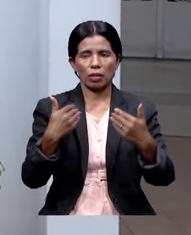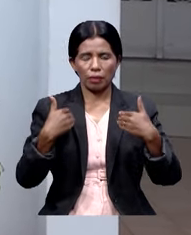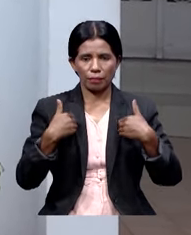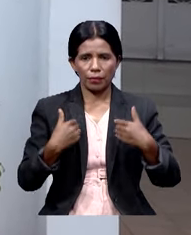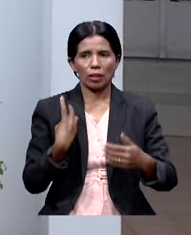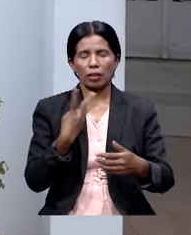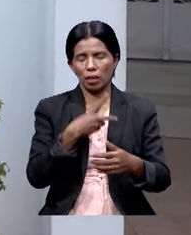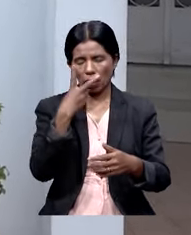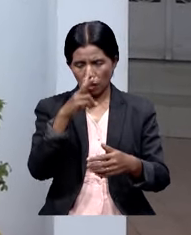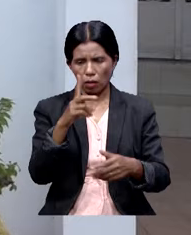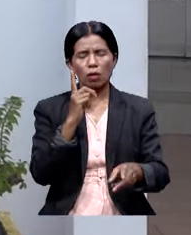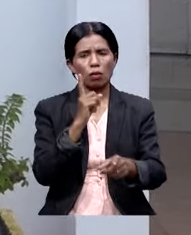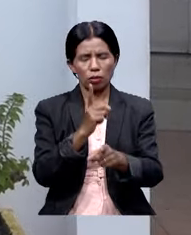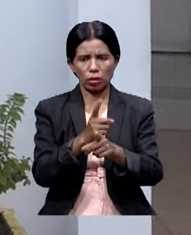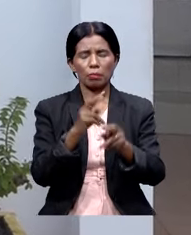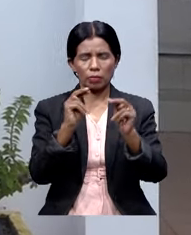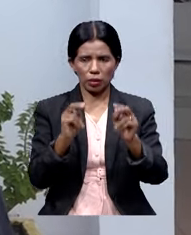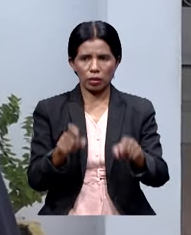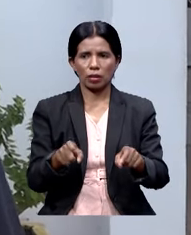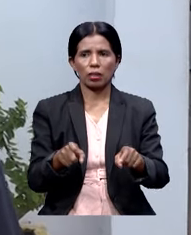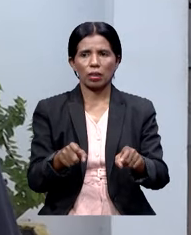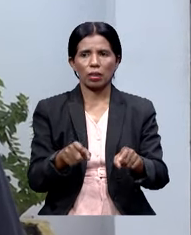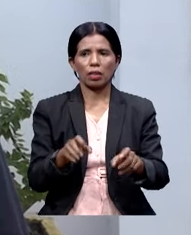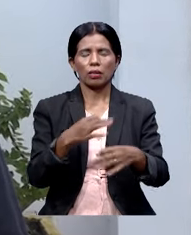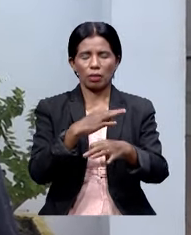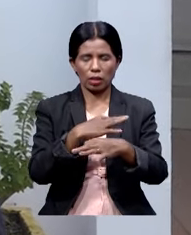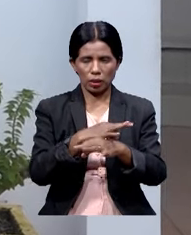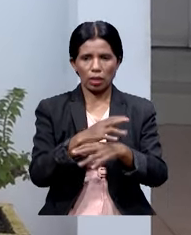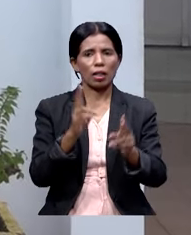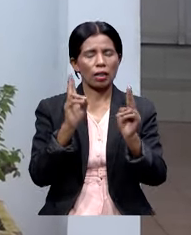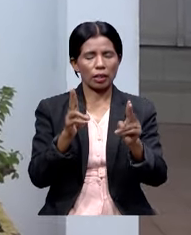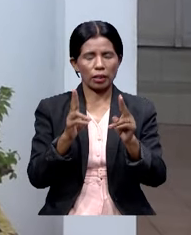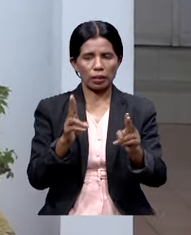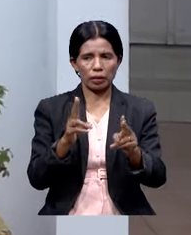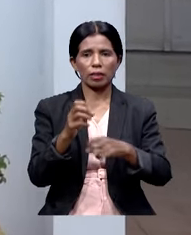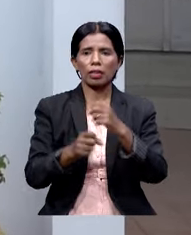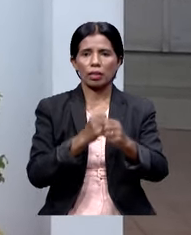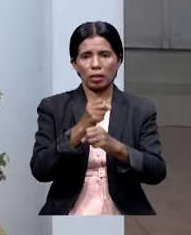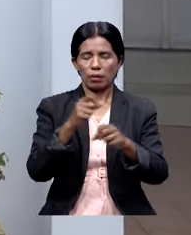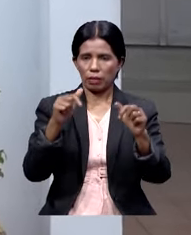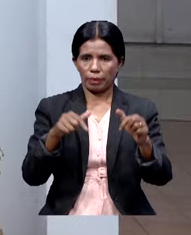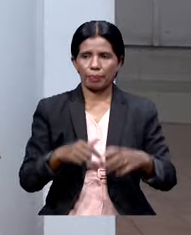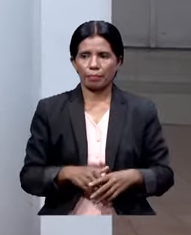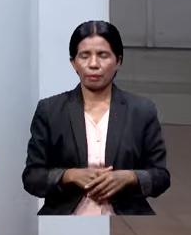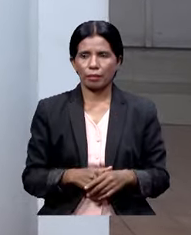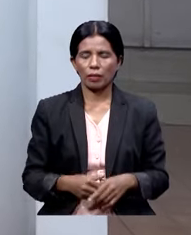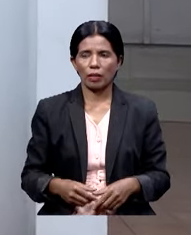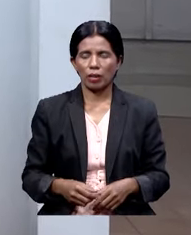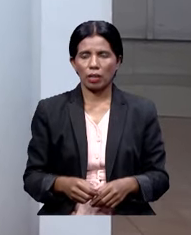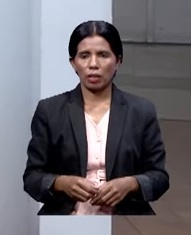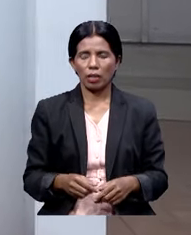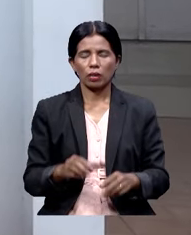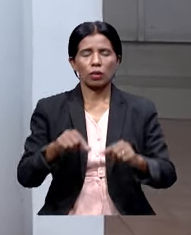ita re grave dunik ki precisa dunik atu atua atende ya tina nen lara Deve forma ela equipa